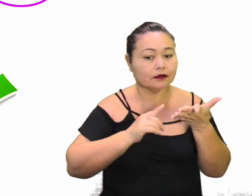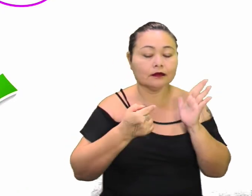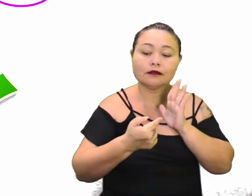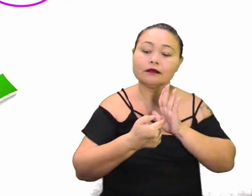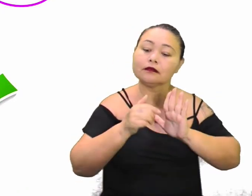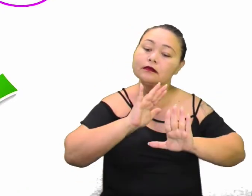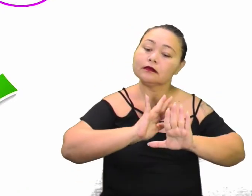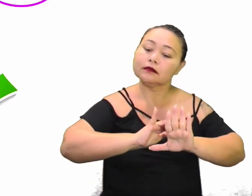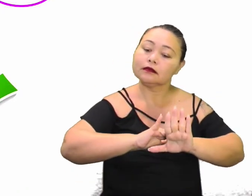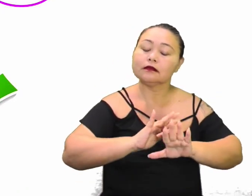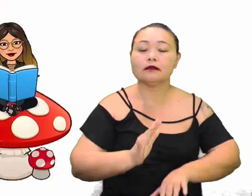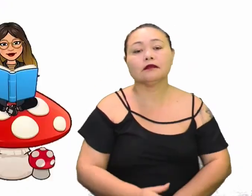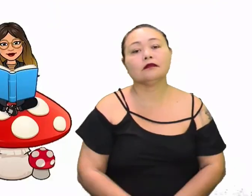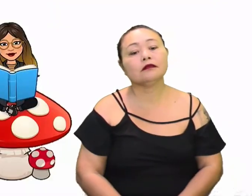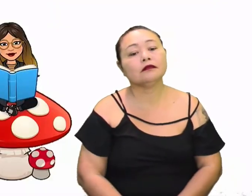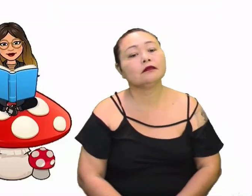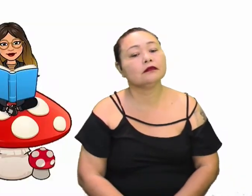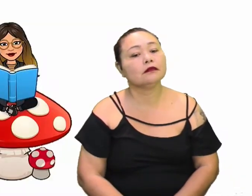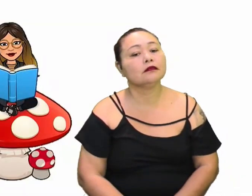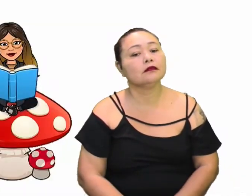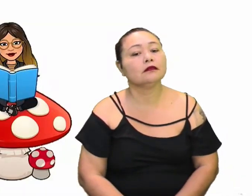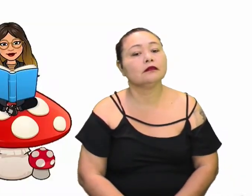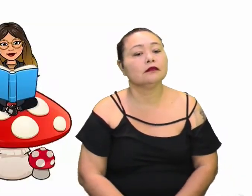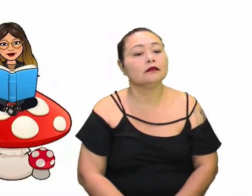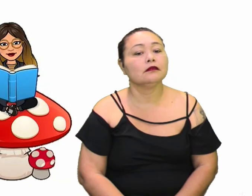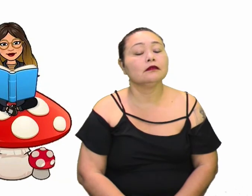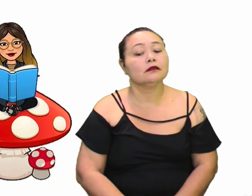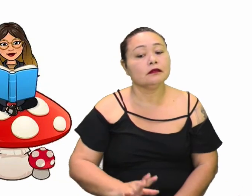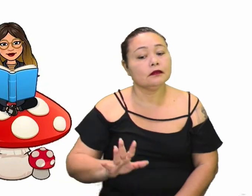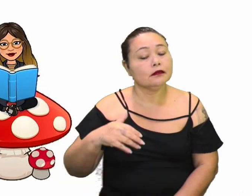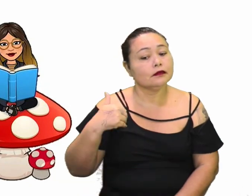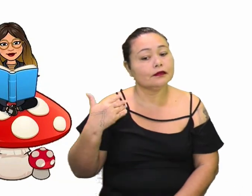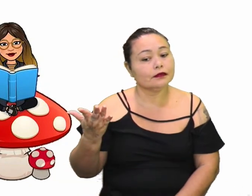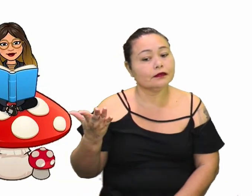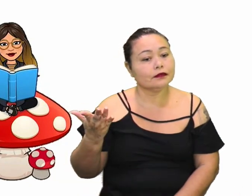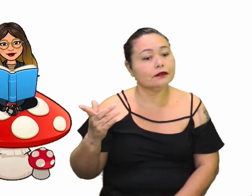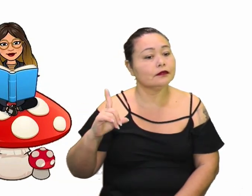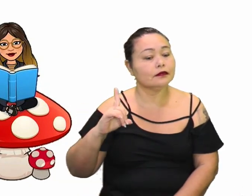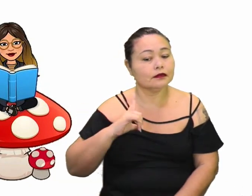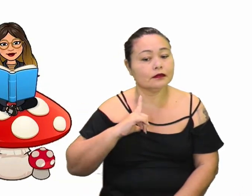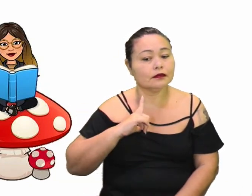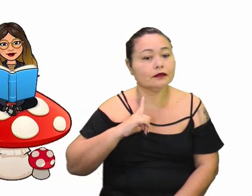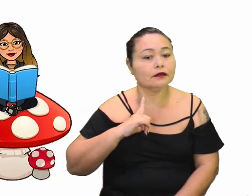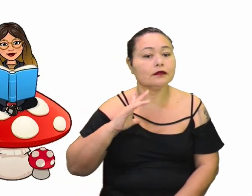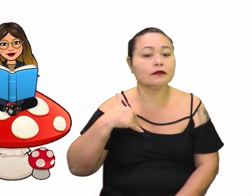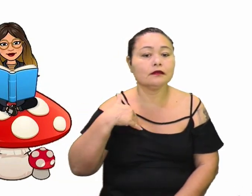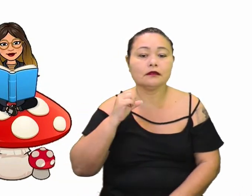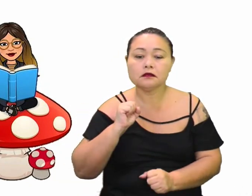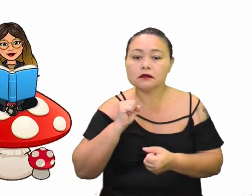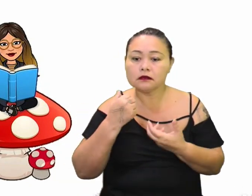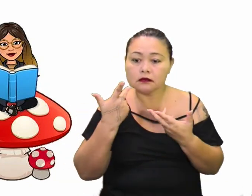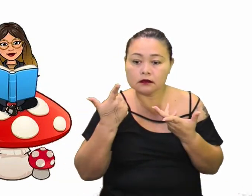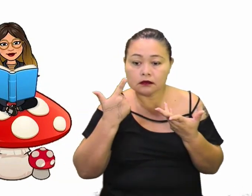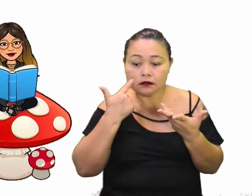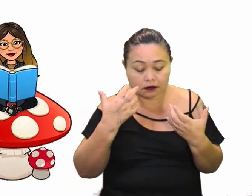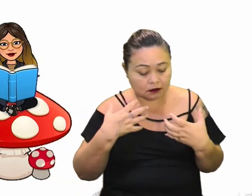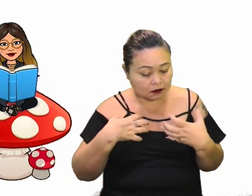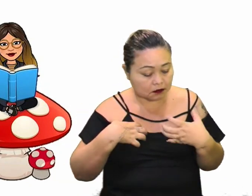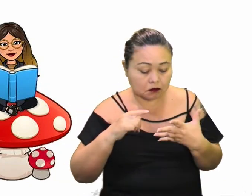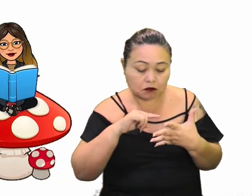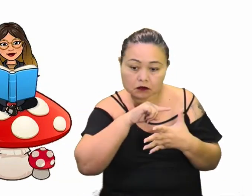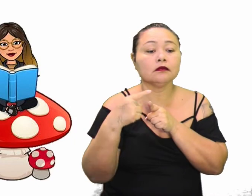ó, com base nessas informações, você consideraria